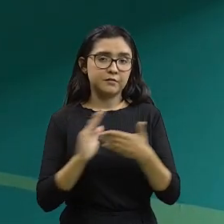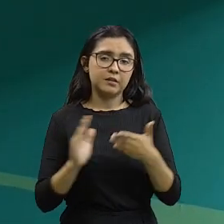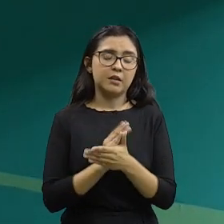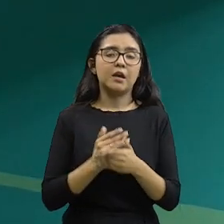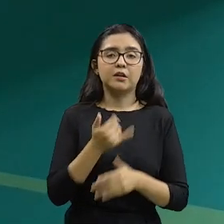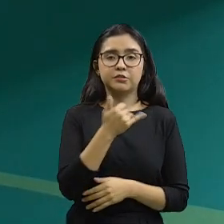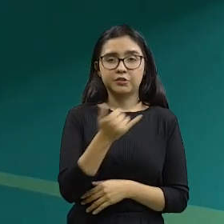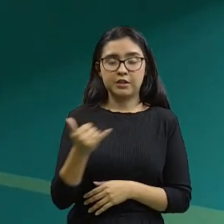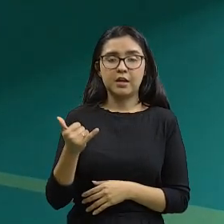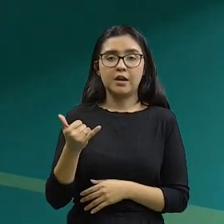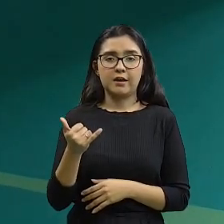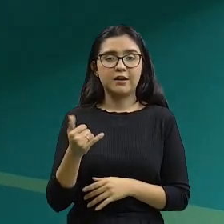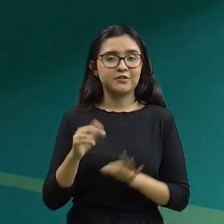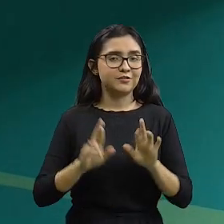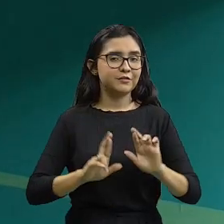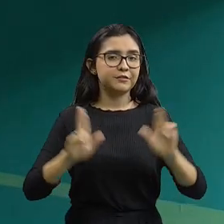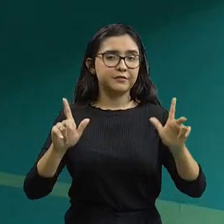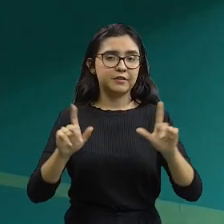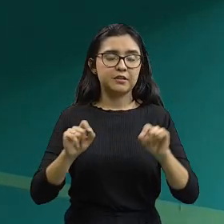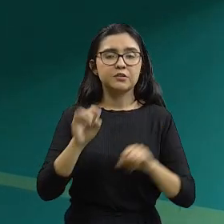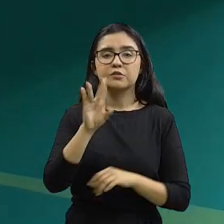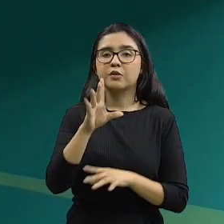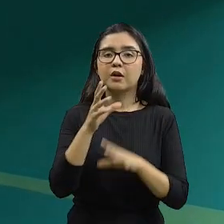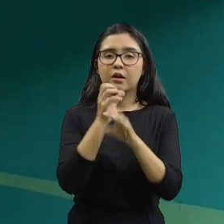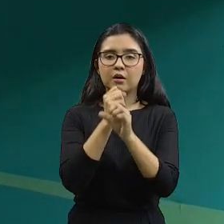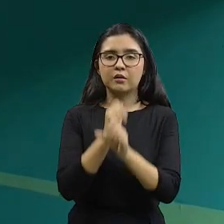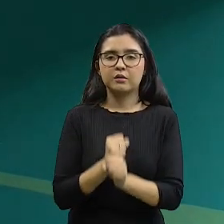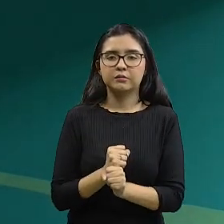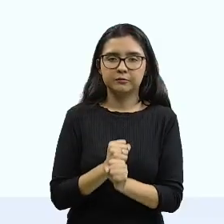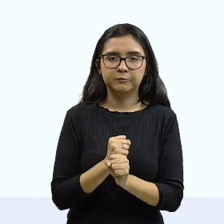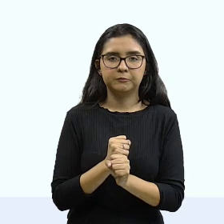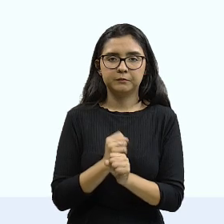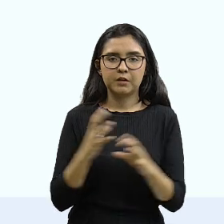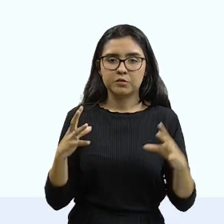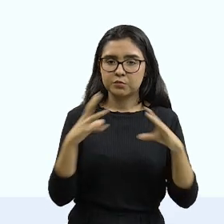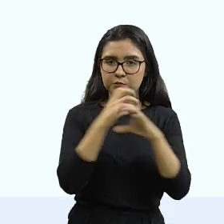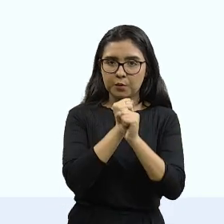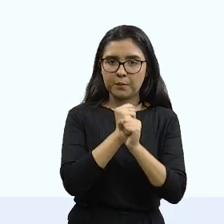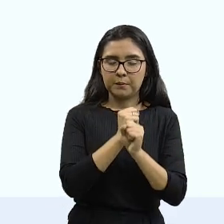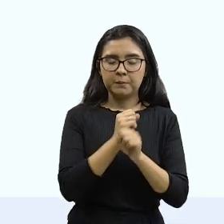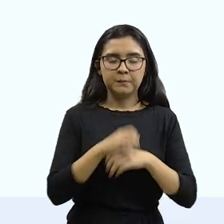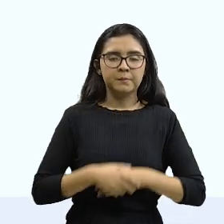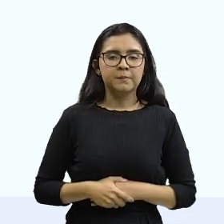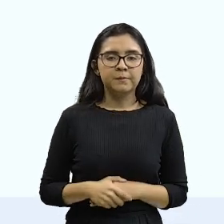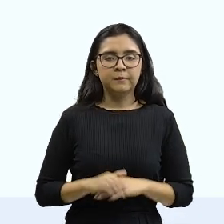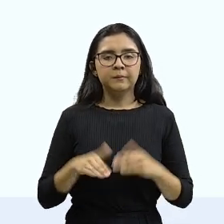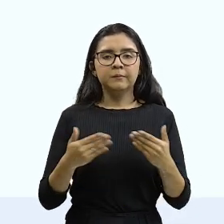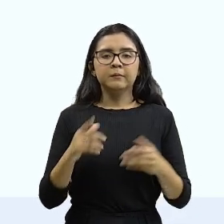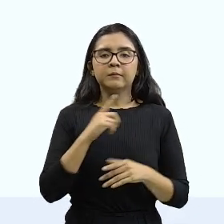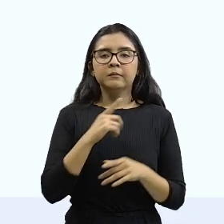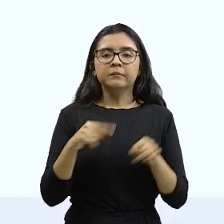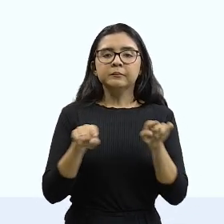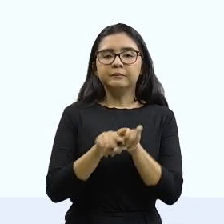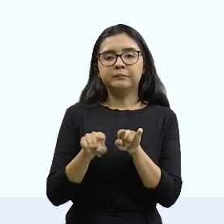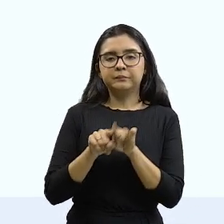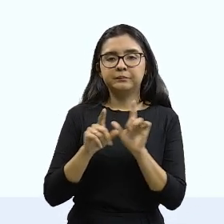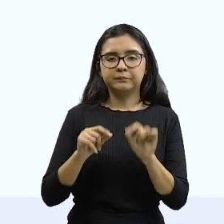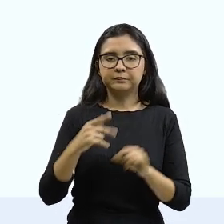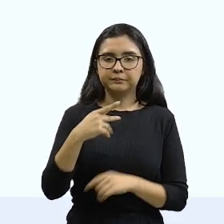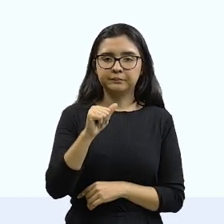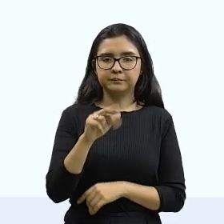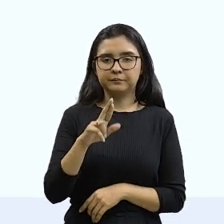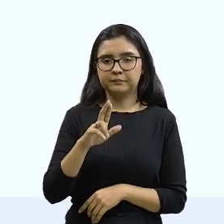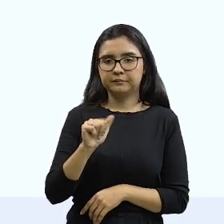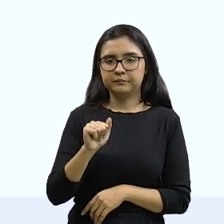diferentes, tá aí. Basta calcular a soma deles. A resistência em paralelo, a resistência equivalente,